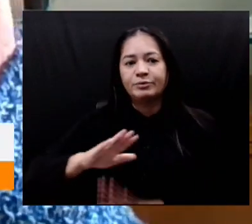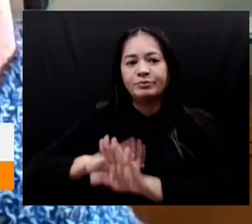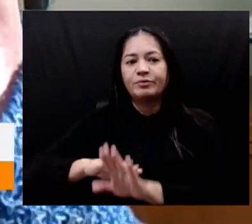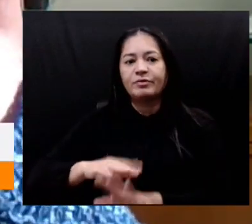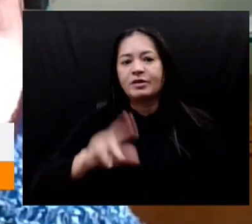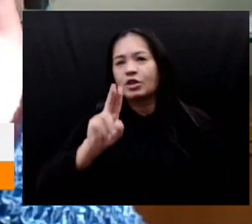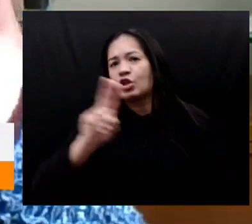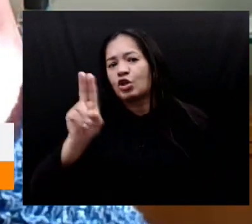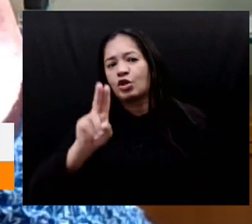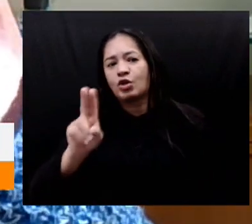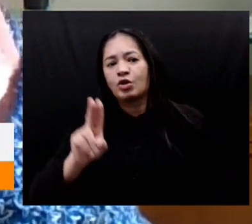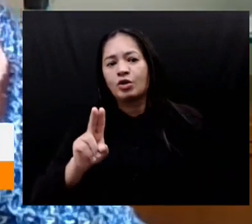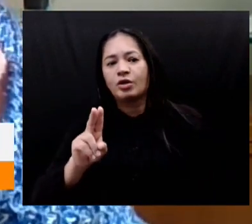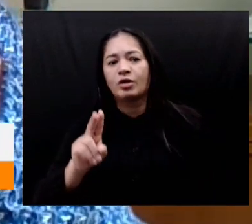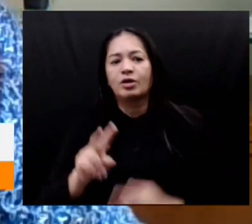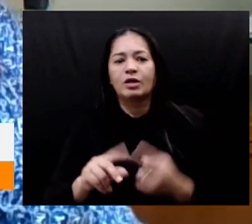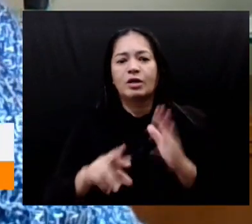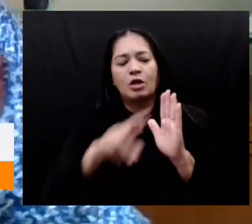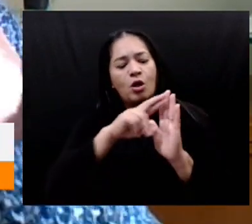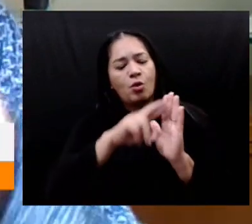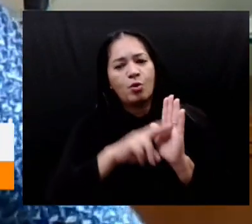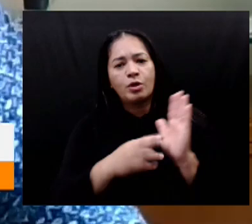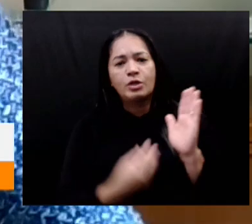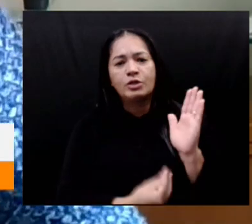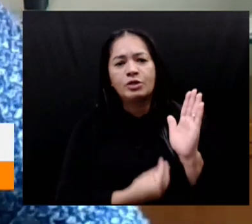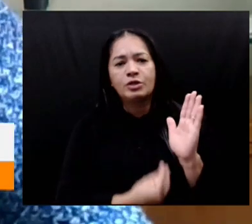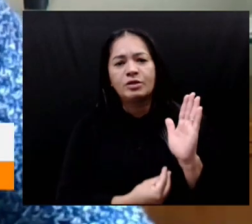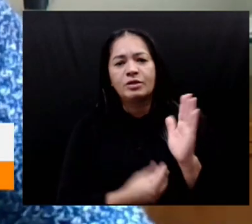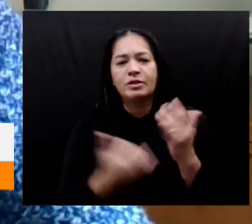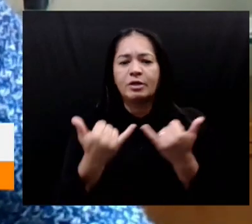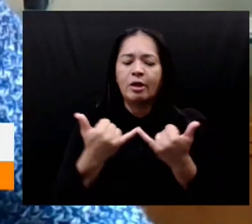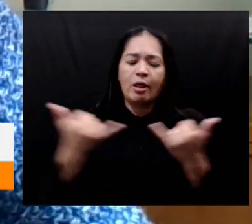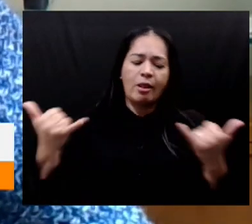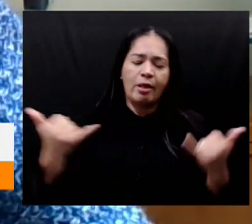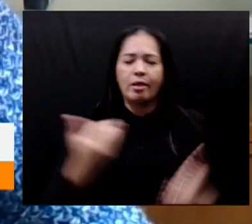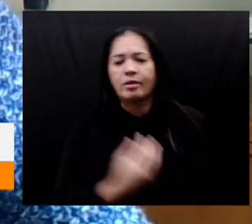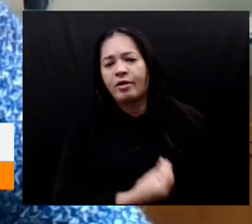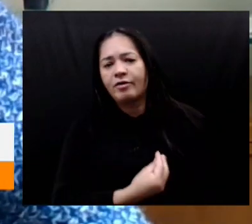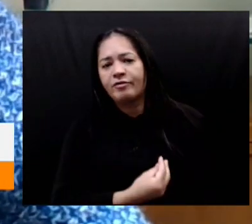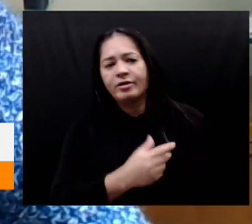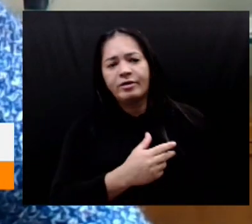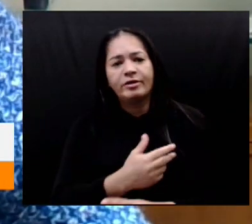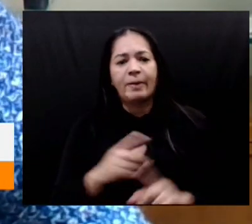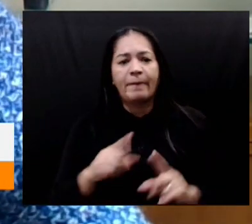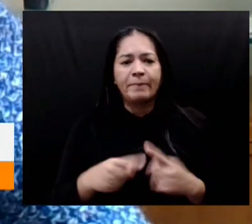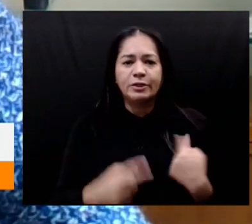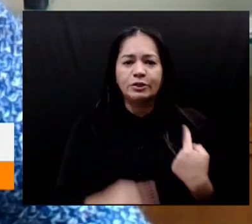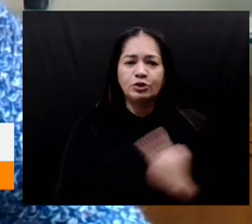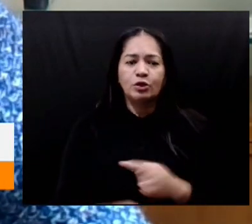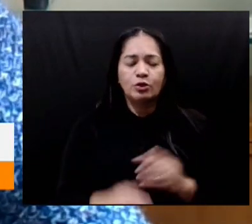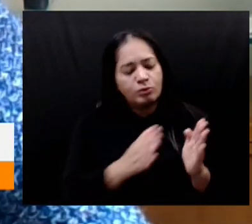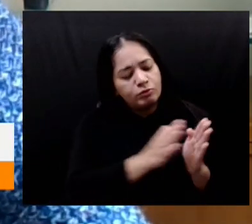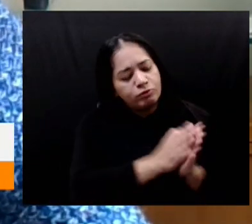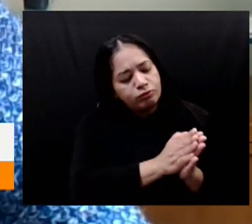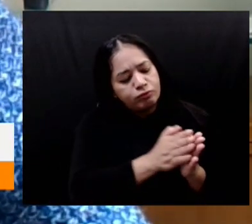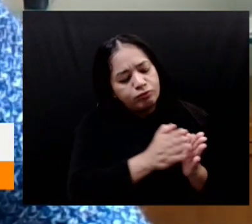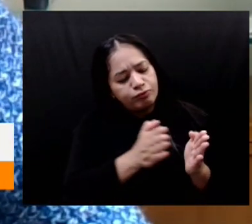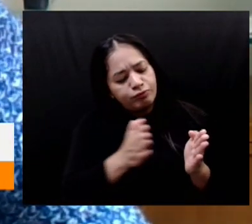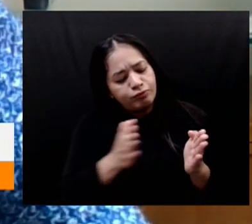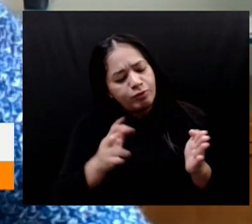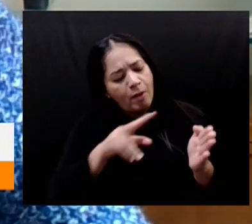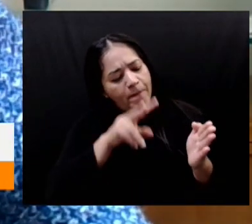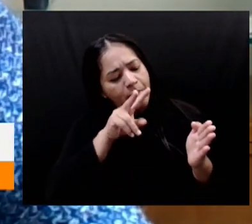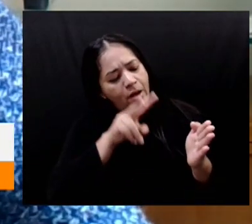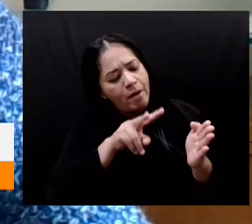de roteiro de vida, linha da vida, mas é a gente realmente rever, passo a passo, cada etapa